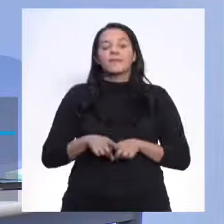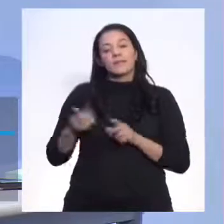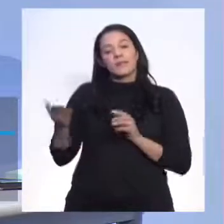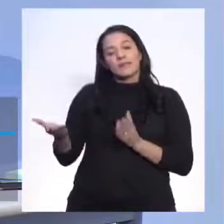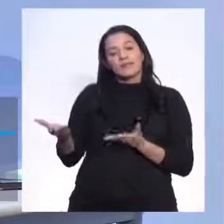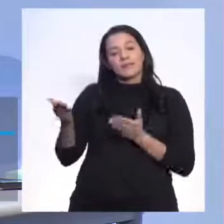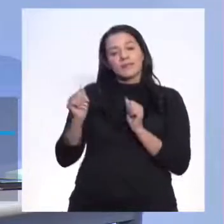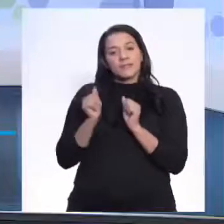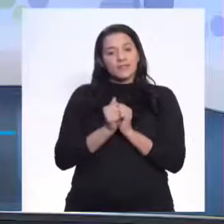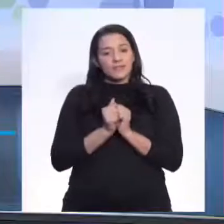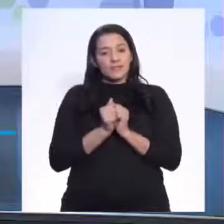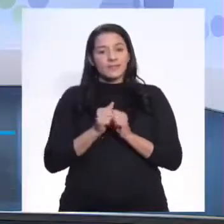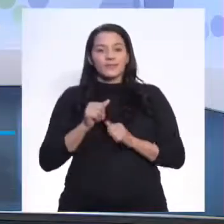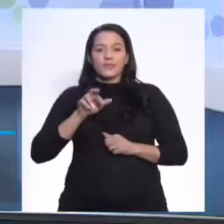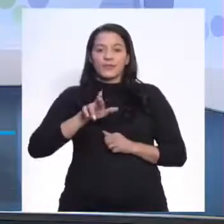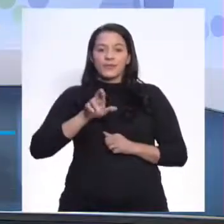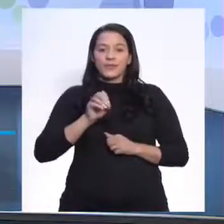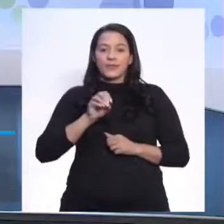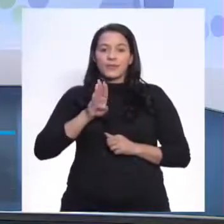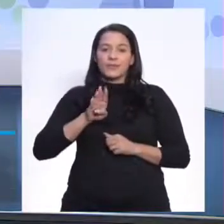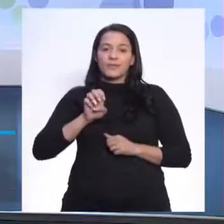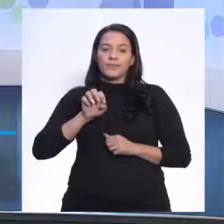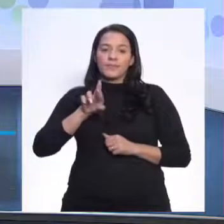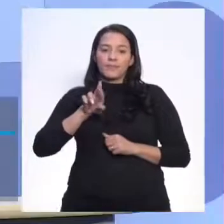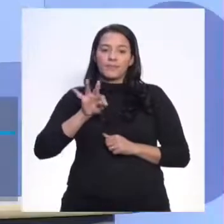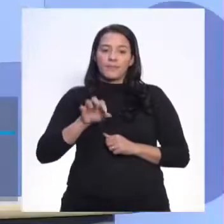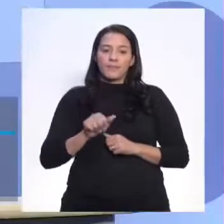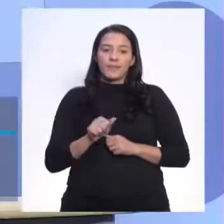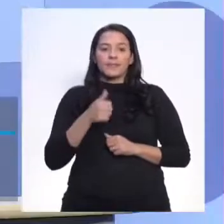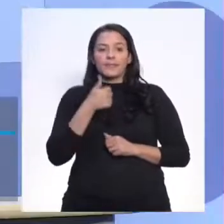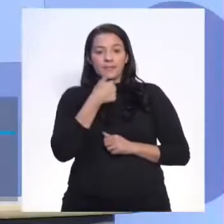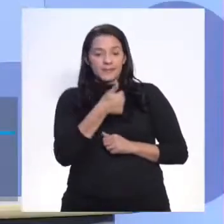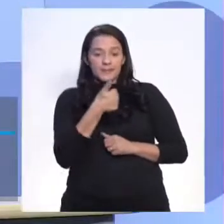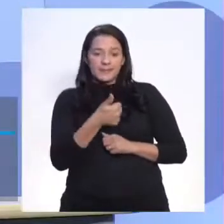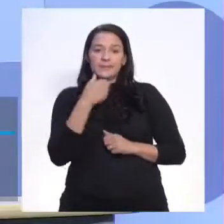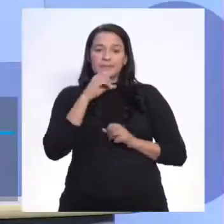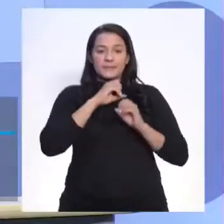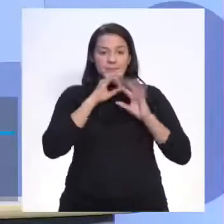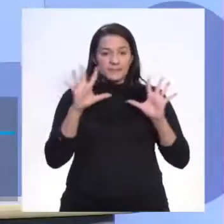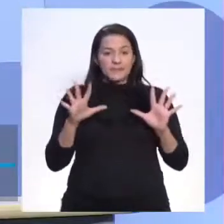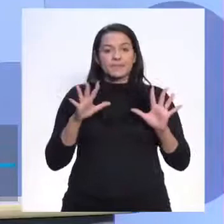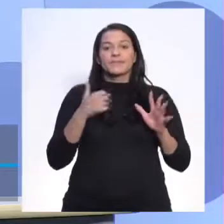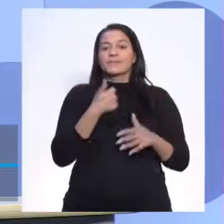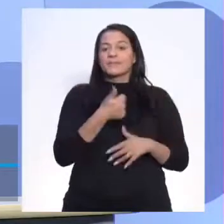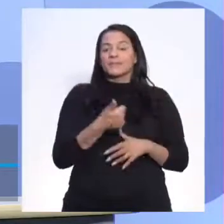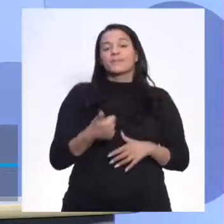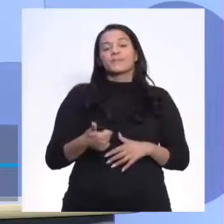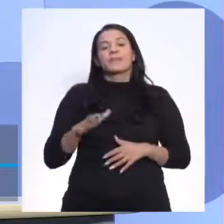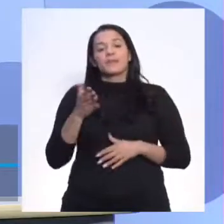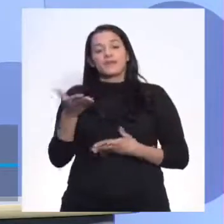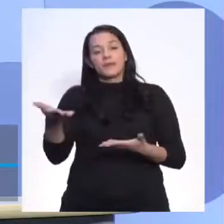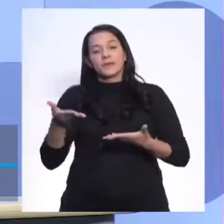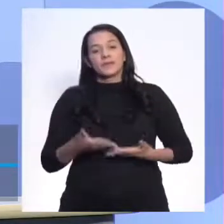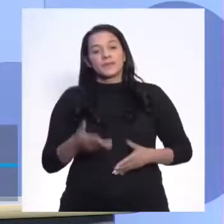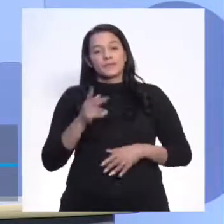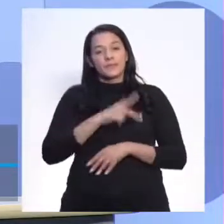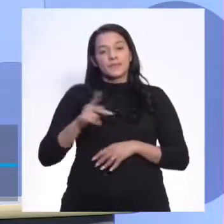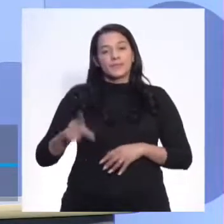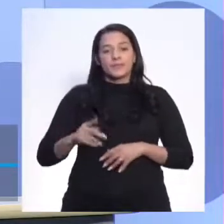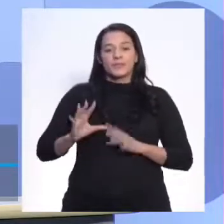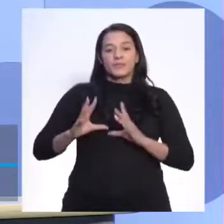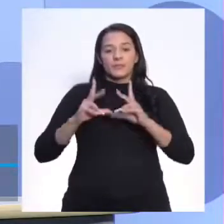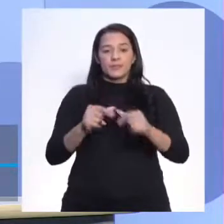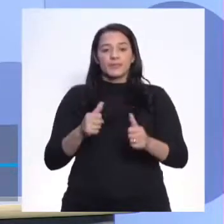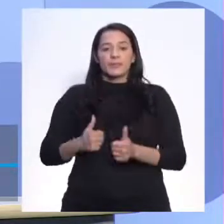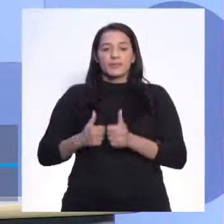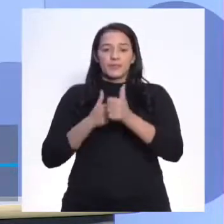Roberta hoje. Oi, professora Roberta. Oi, professora Inês, tudo bem? Bem-vindos alunos, pais, responsáveis e professores que